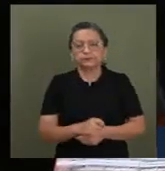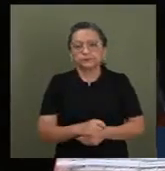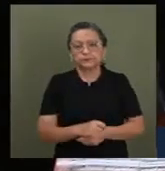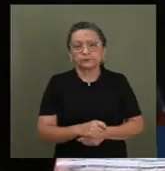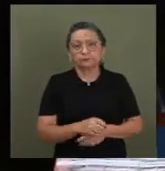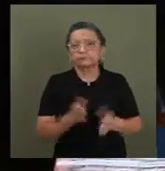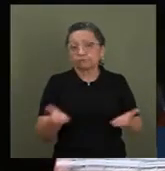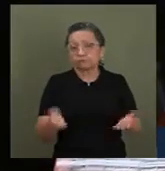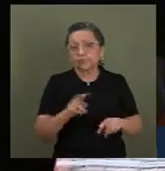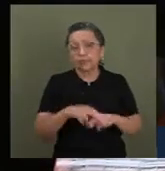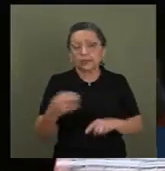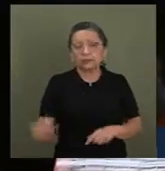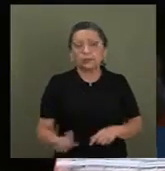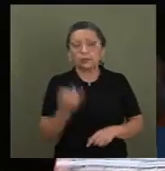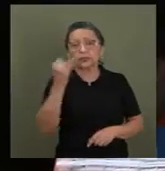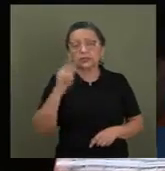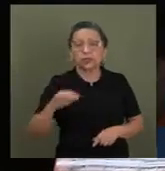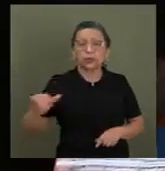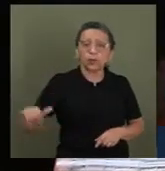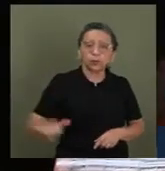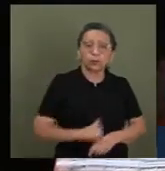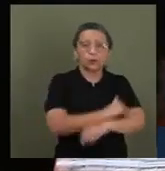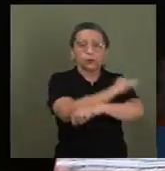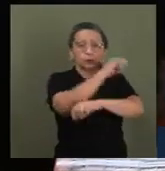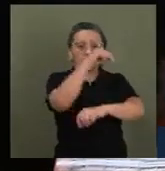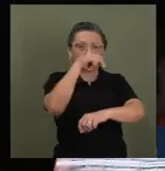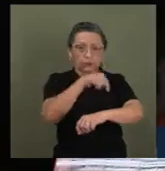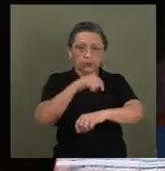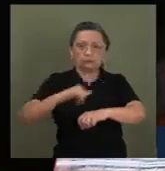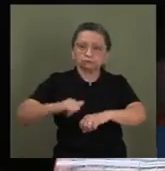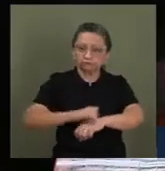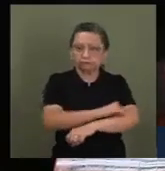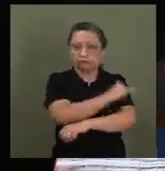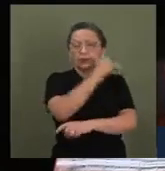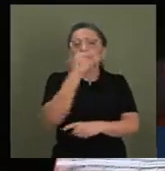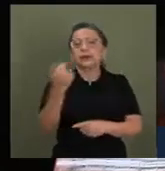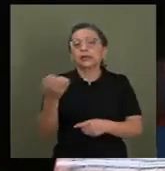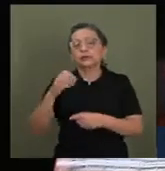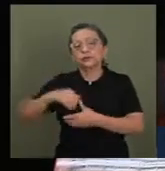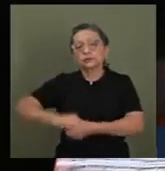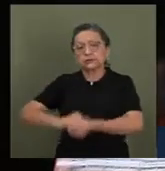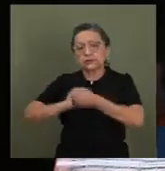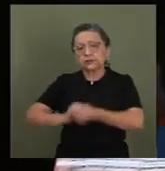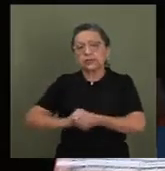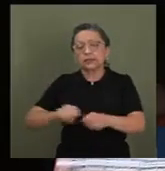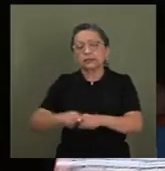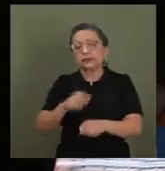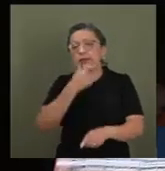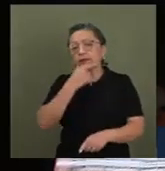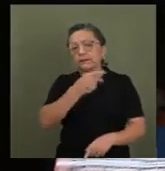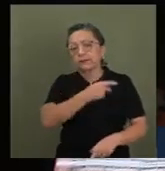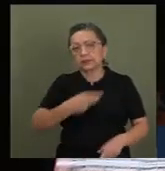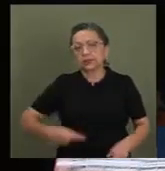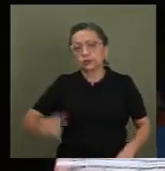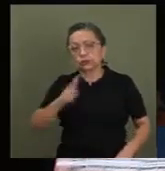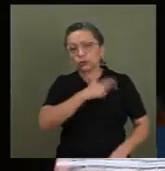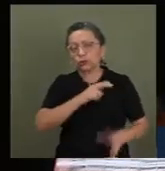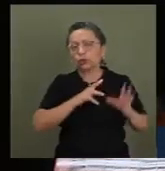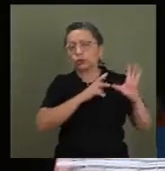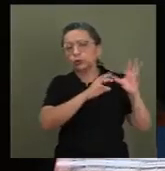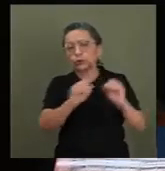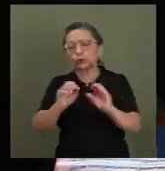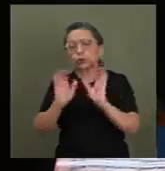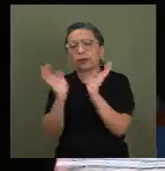pela importância que é o aeroporto. Quero saudar também o presidente Lula e todo o seu